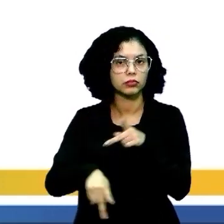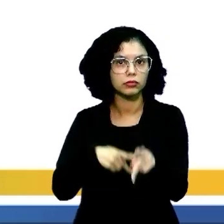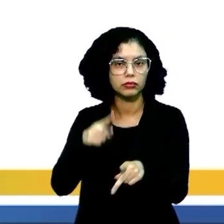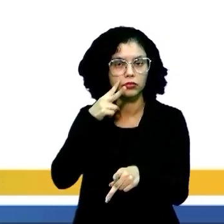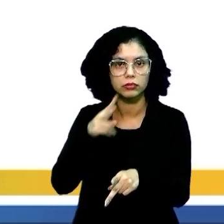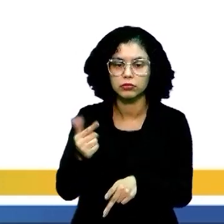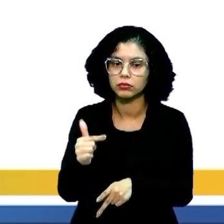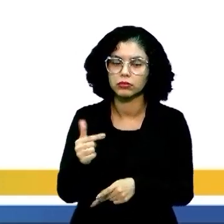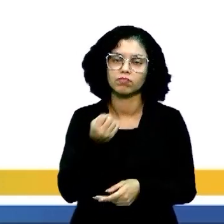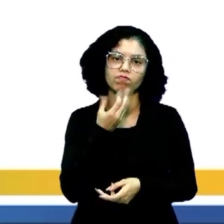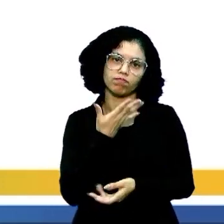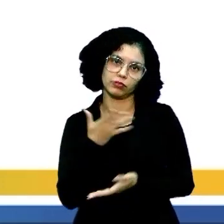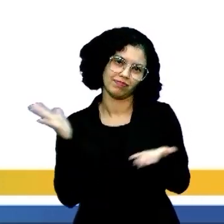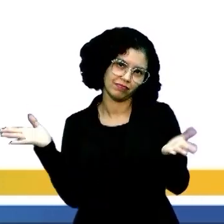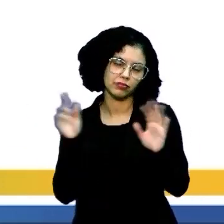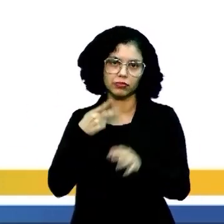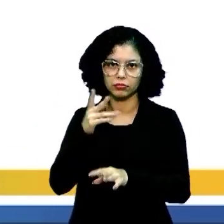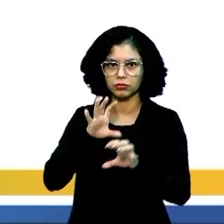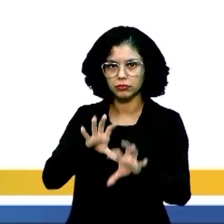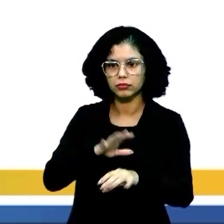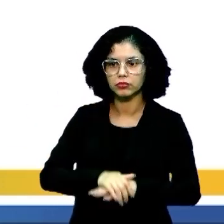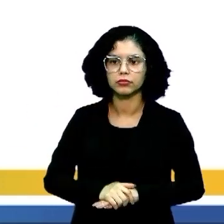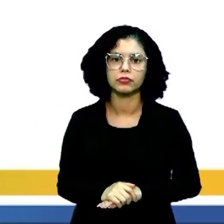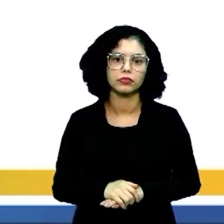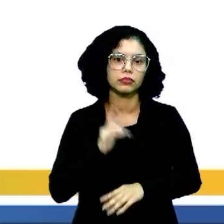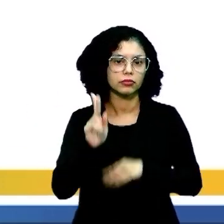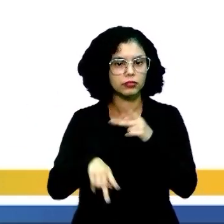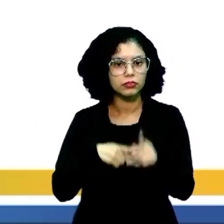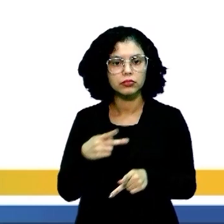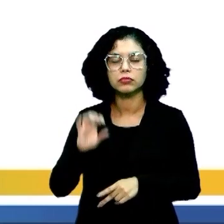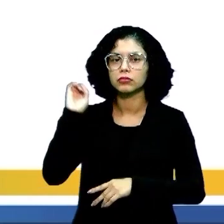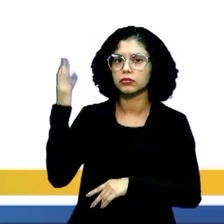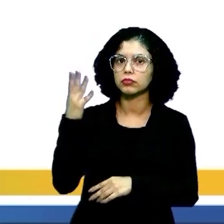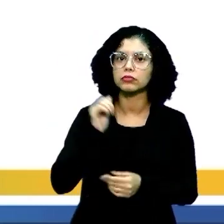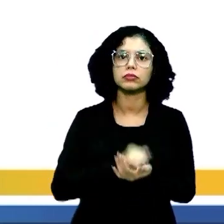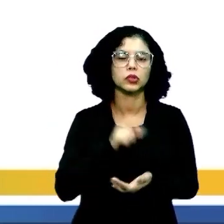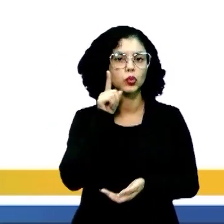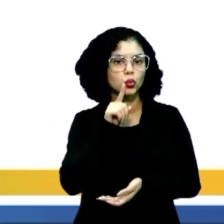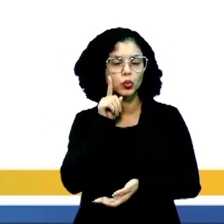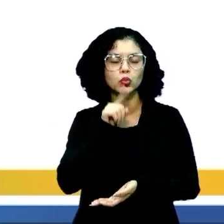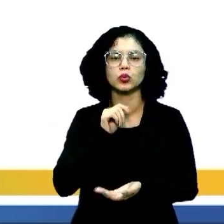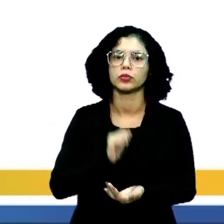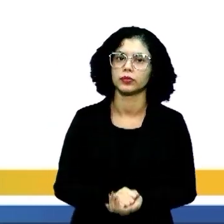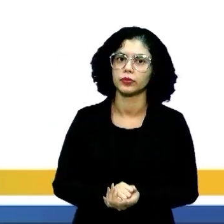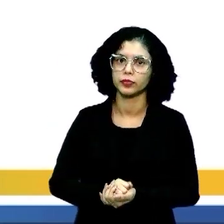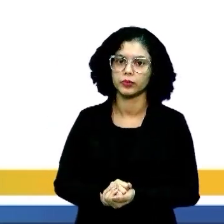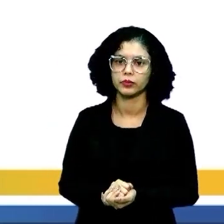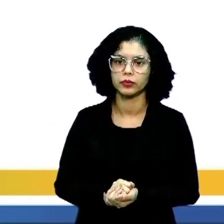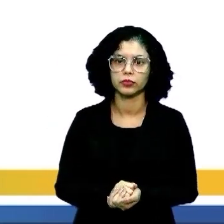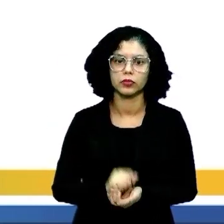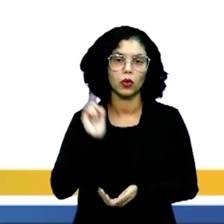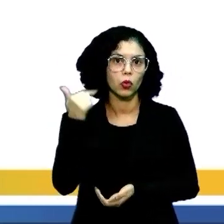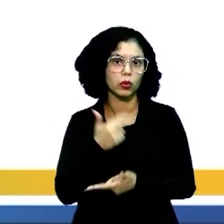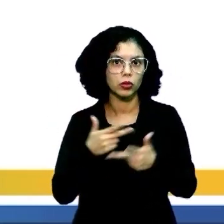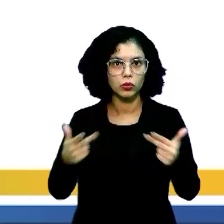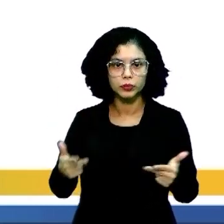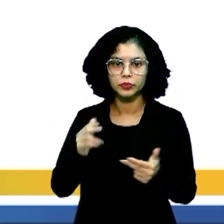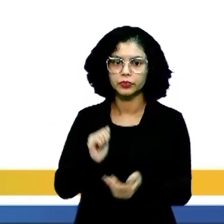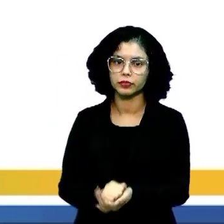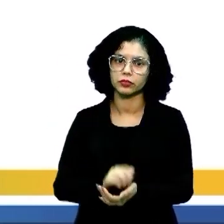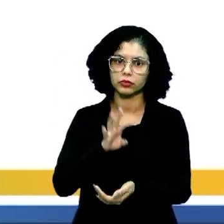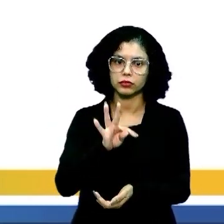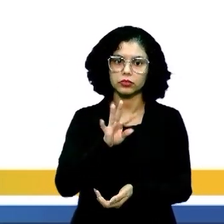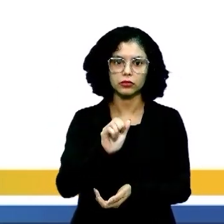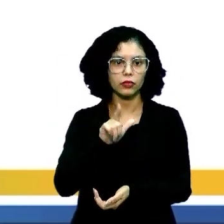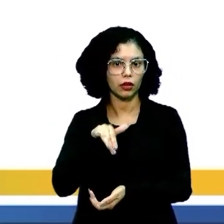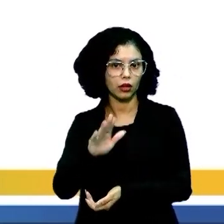via com bons olhos, vamos assim dizer. A população, no caso dos Estados Unidos, tá? Bem, outra coisa, o